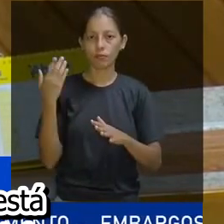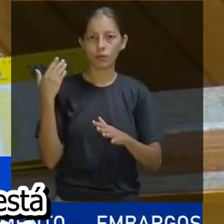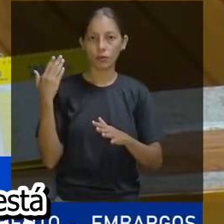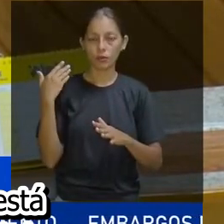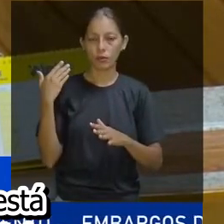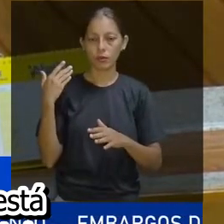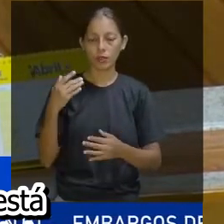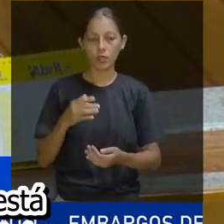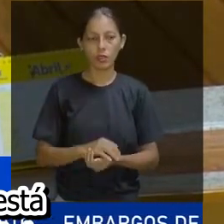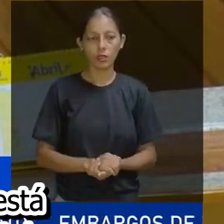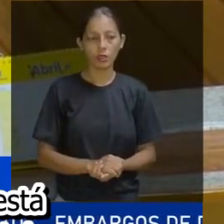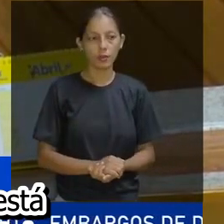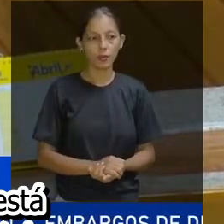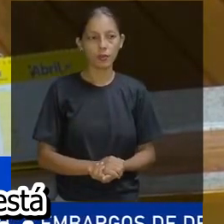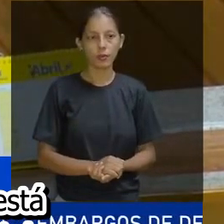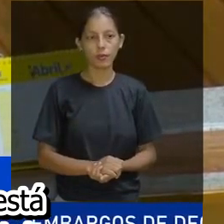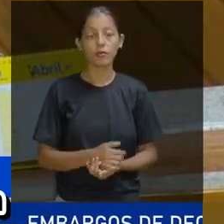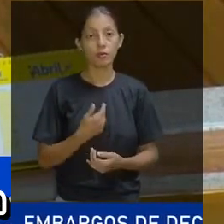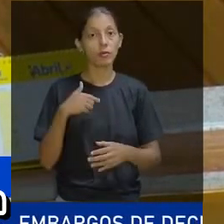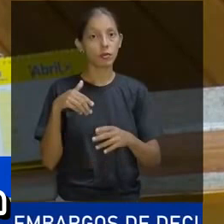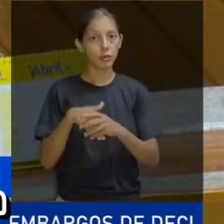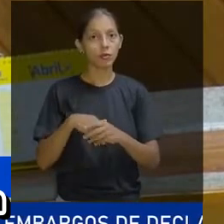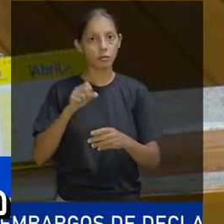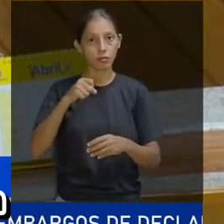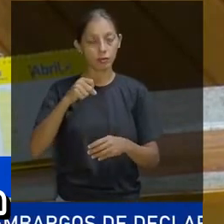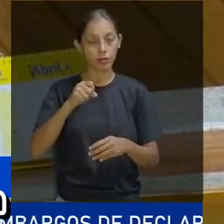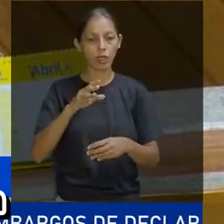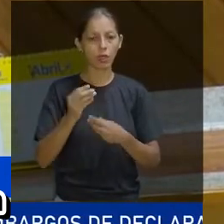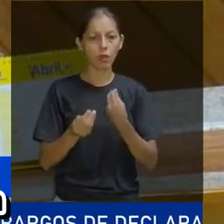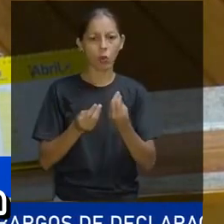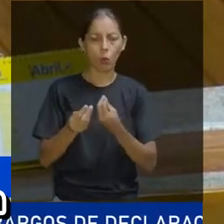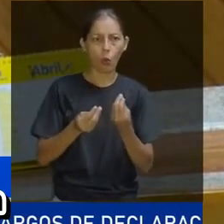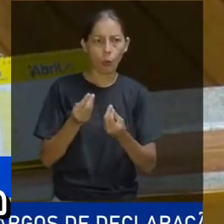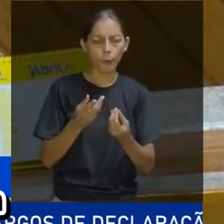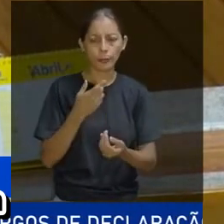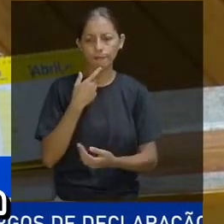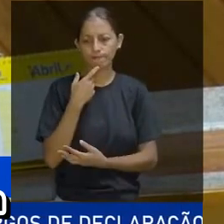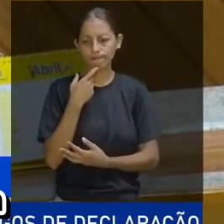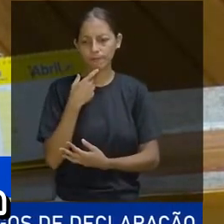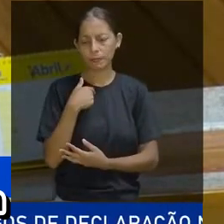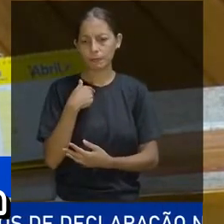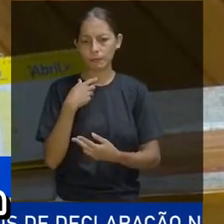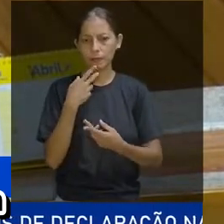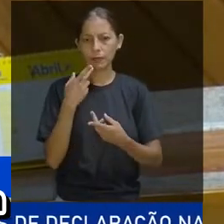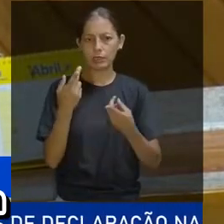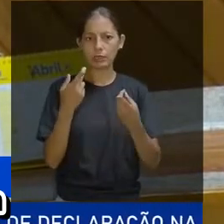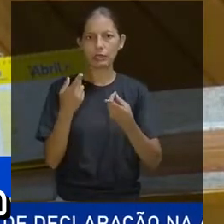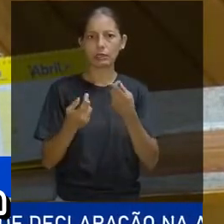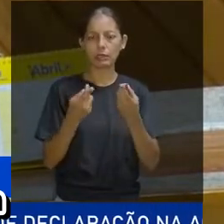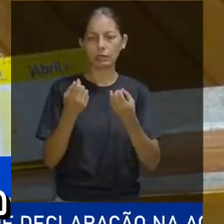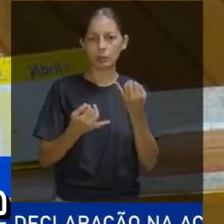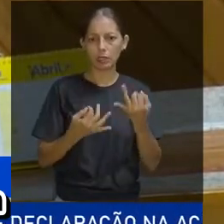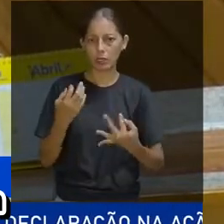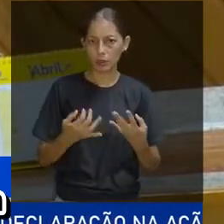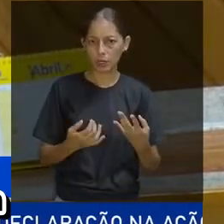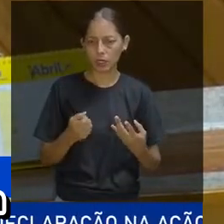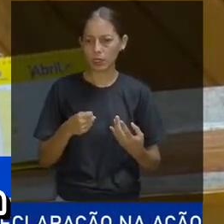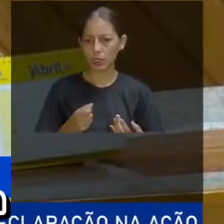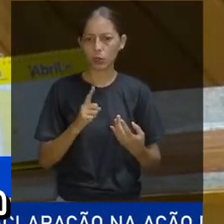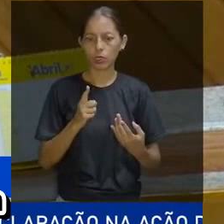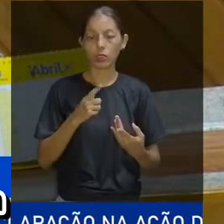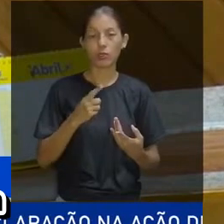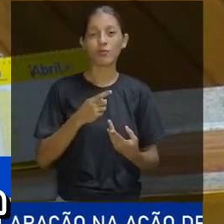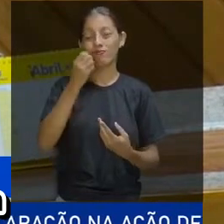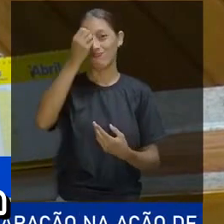mas, claro, se o meu voto está lá, eu votei, mas eu não lembro se eu argumentei, se eu debati sobre isso, porque eu tenho um entendimento